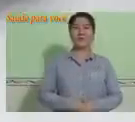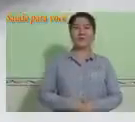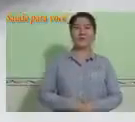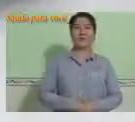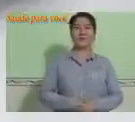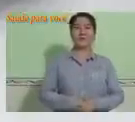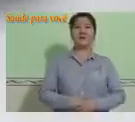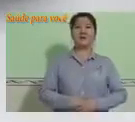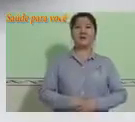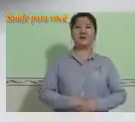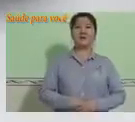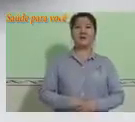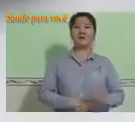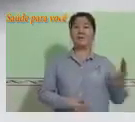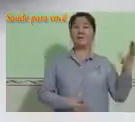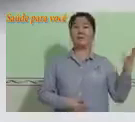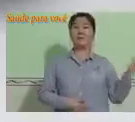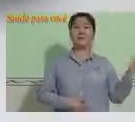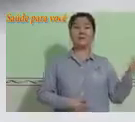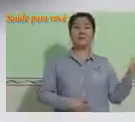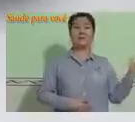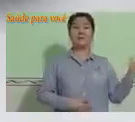e definido.